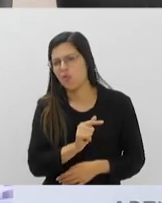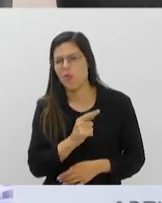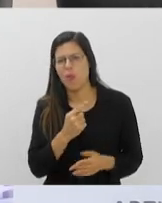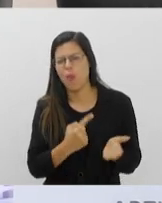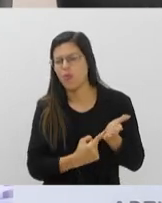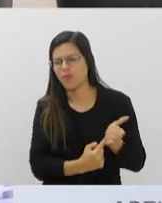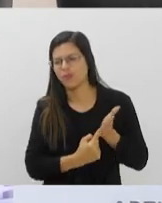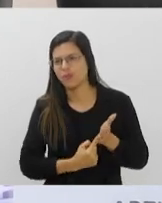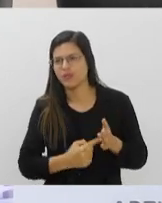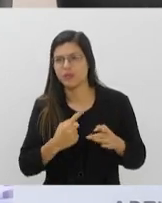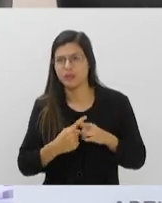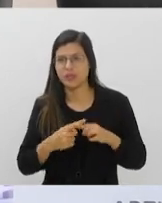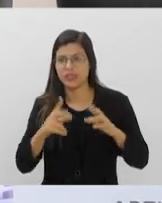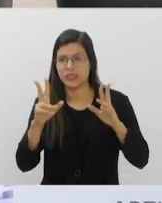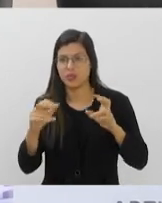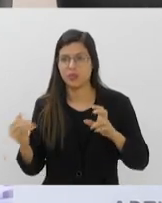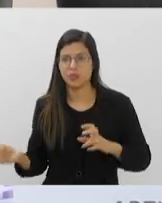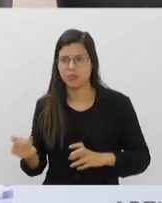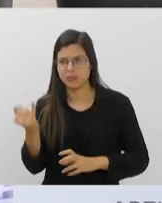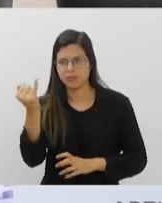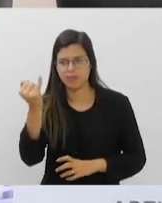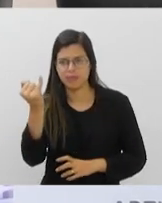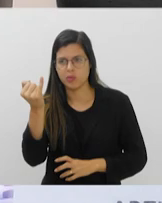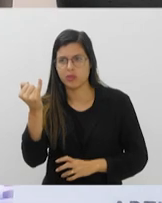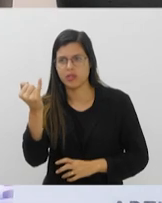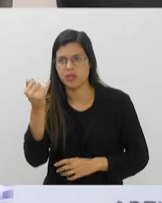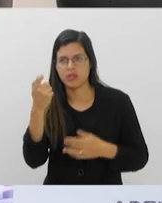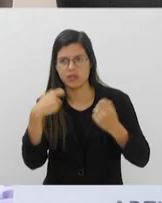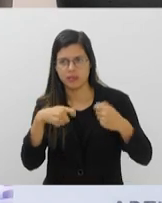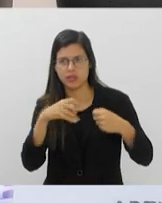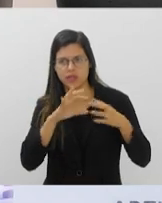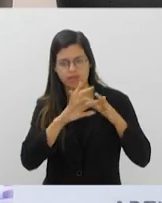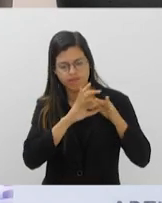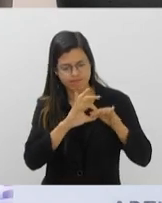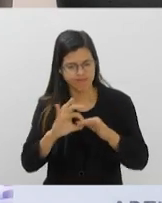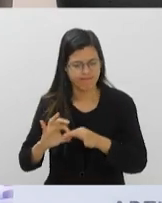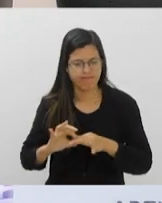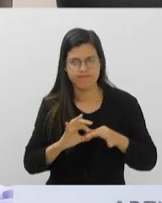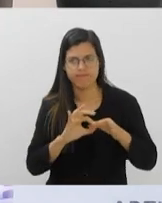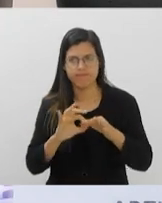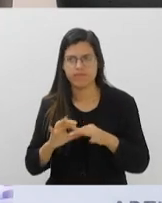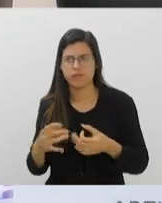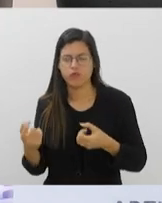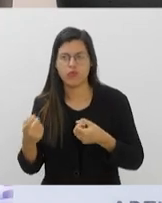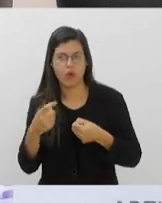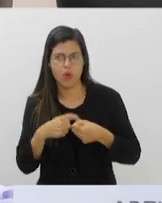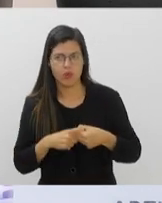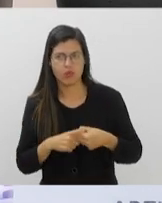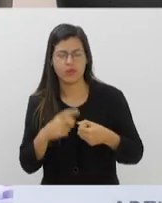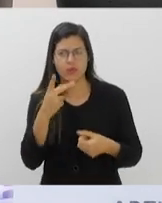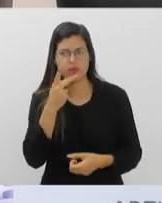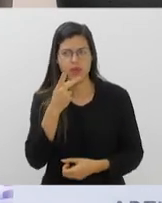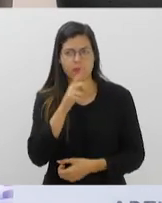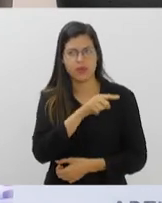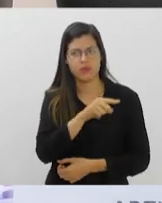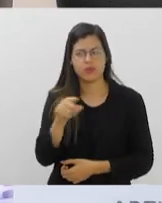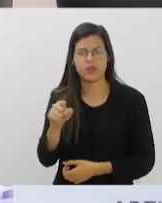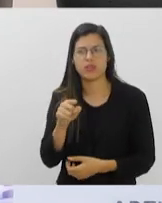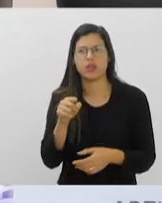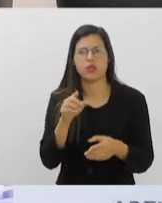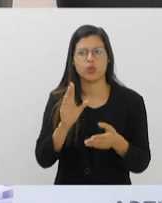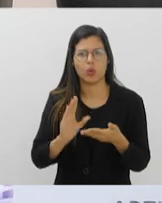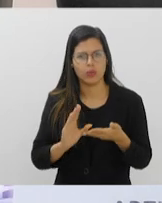o assunto é tão né importante envolvente a gente precisa se unir de fato então volto a a dizer para vocês todos os